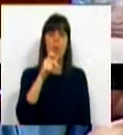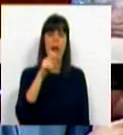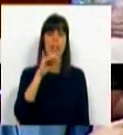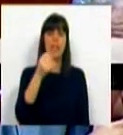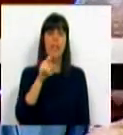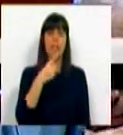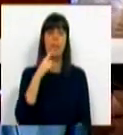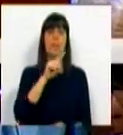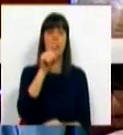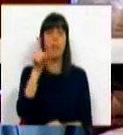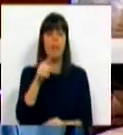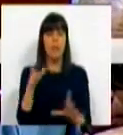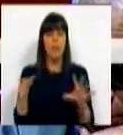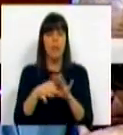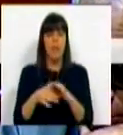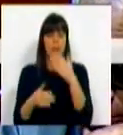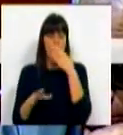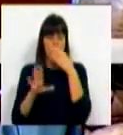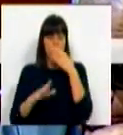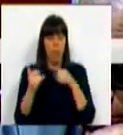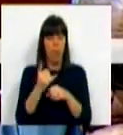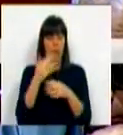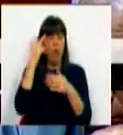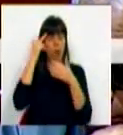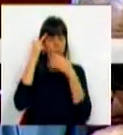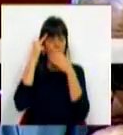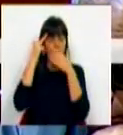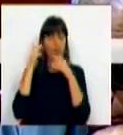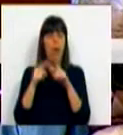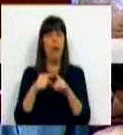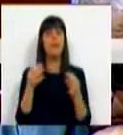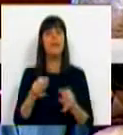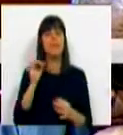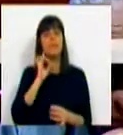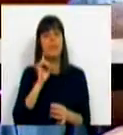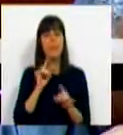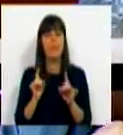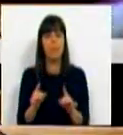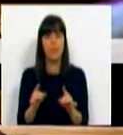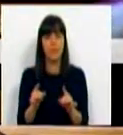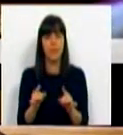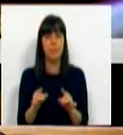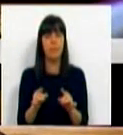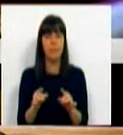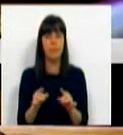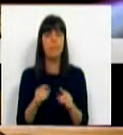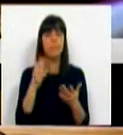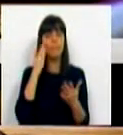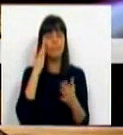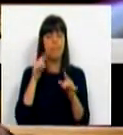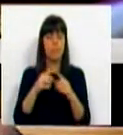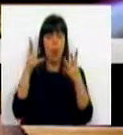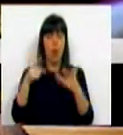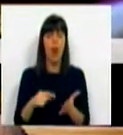as questões que colocou relativamente à região autónoma da Madeira são obviamente importantes, estão a ser consideradas